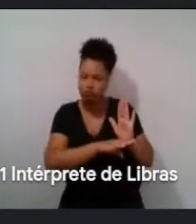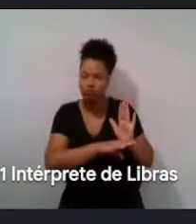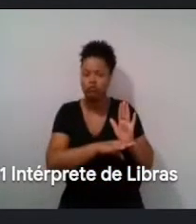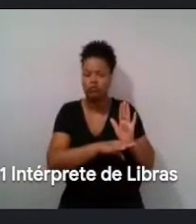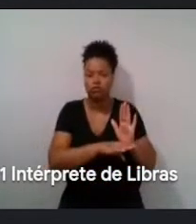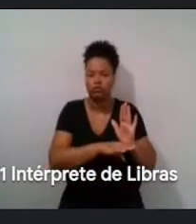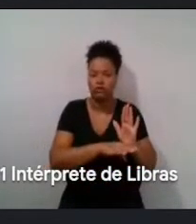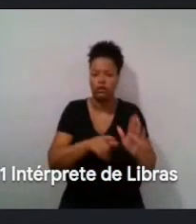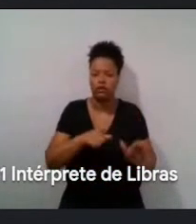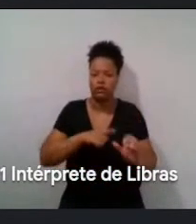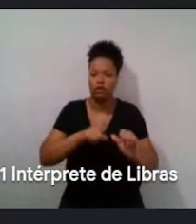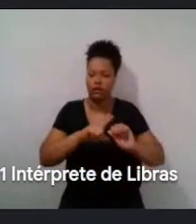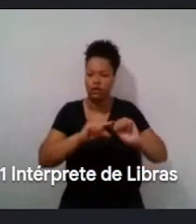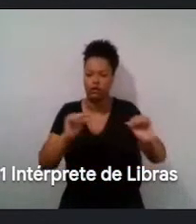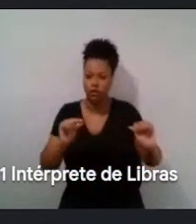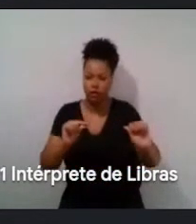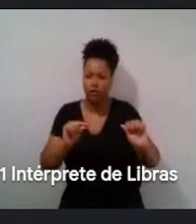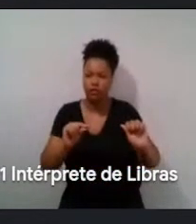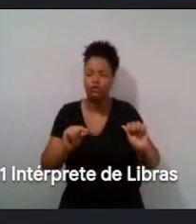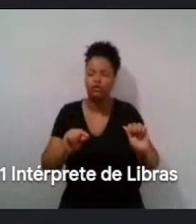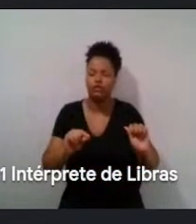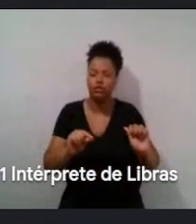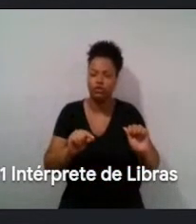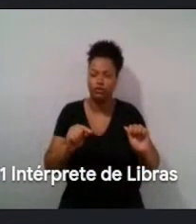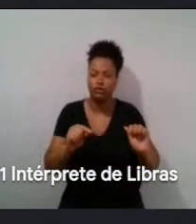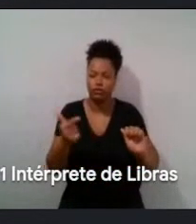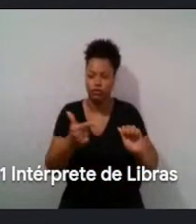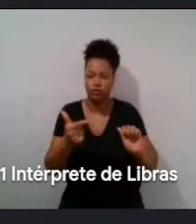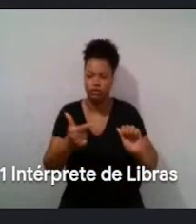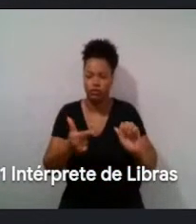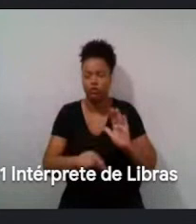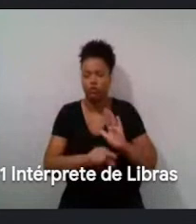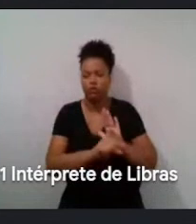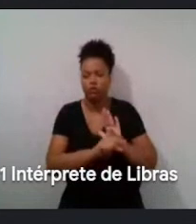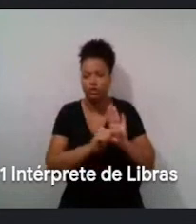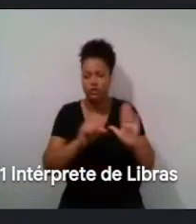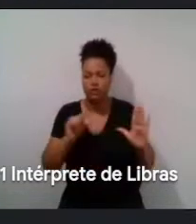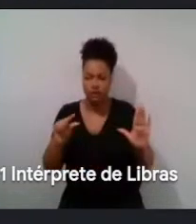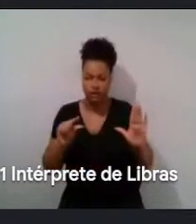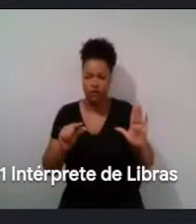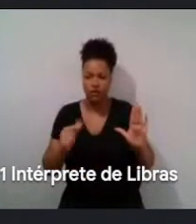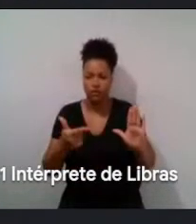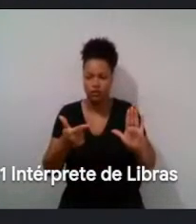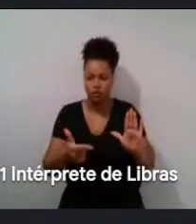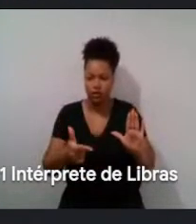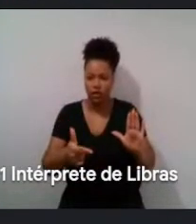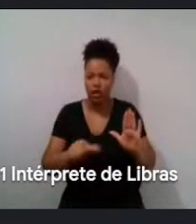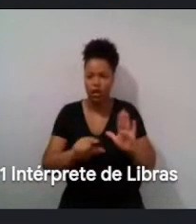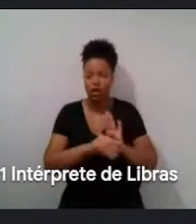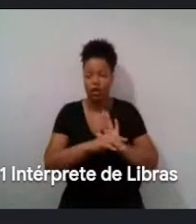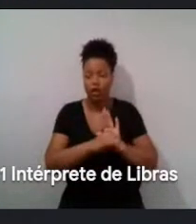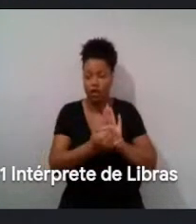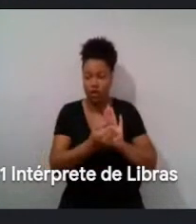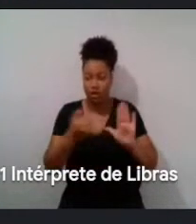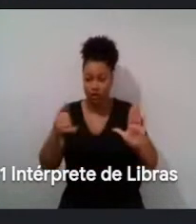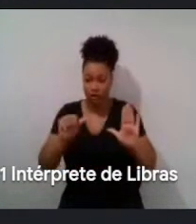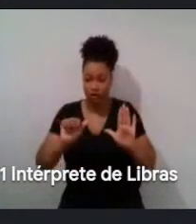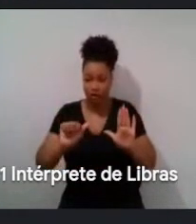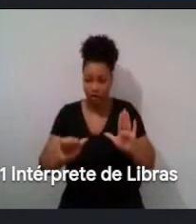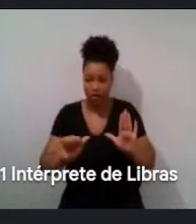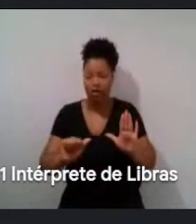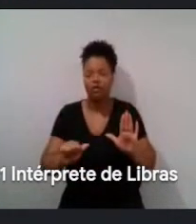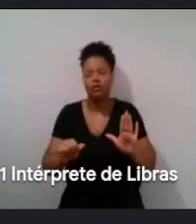do artigo 3º, inciso 2º, alínea C, cumulado com o artigo 53, inciso 2, alínea A, ambos da resolução